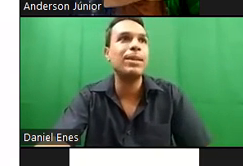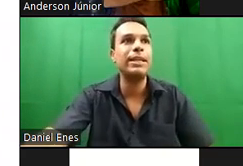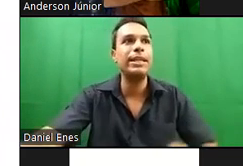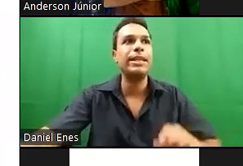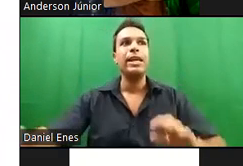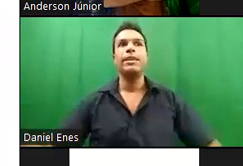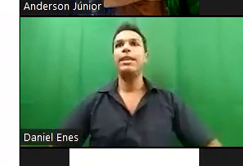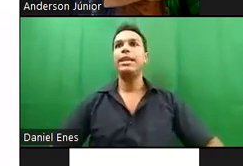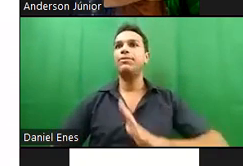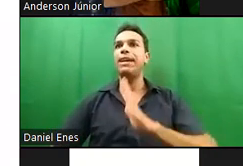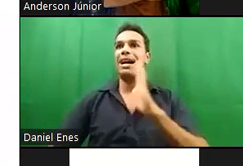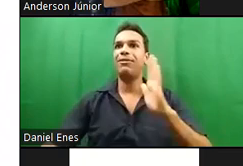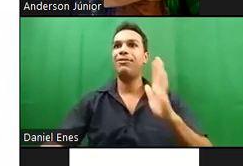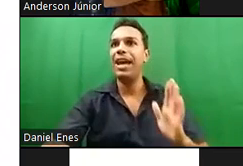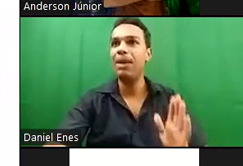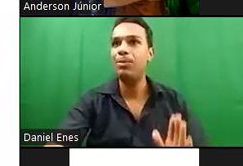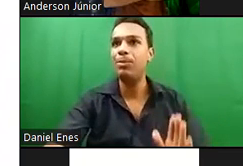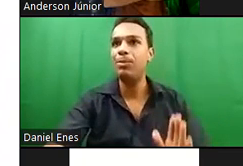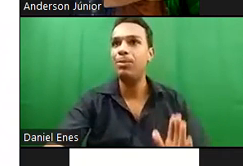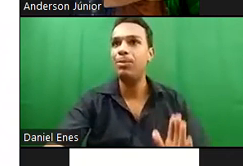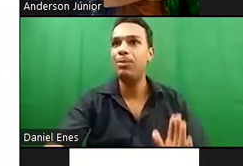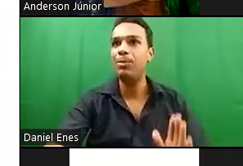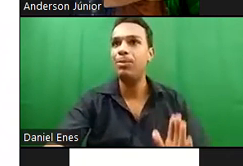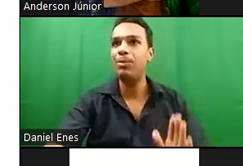exemplo aqui, derivar verbo